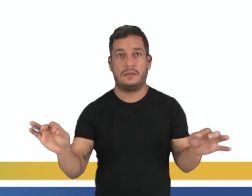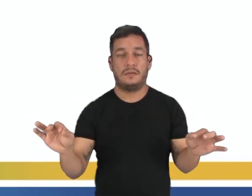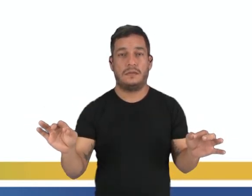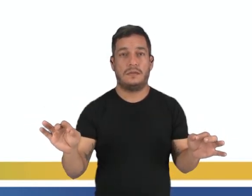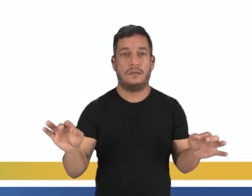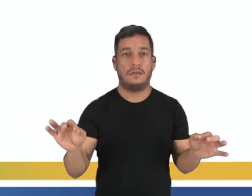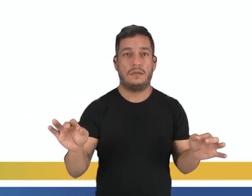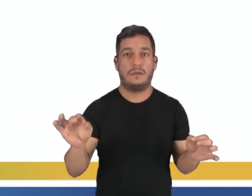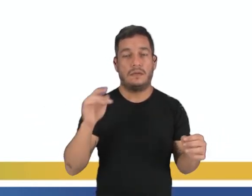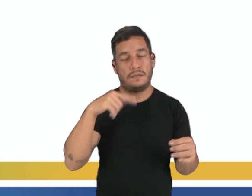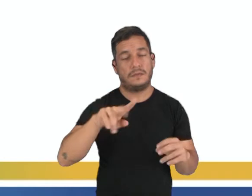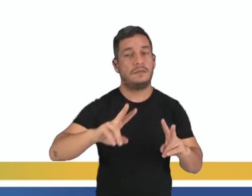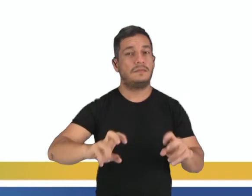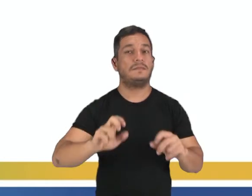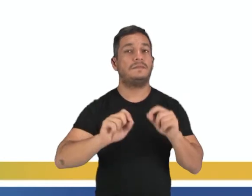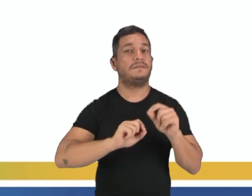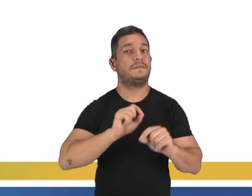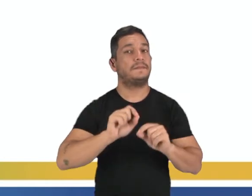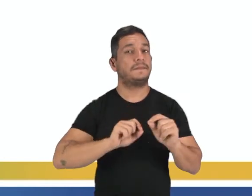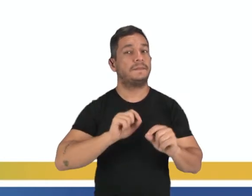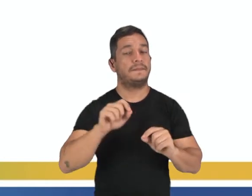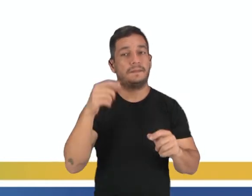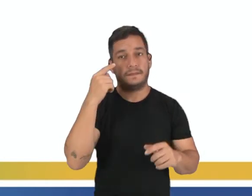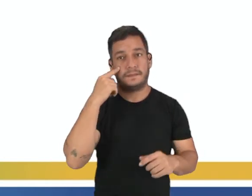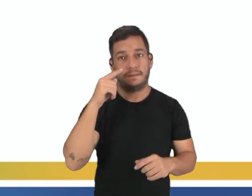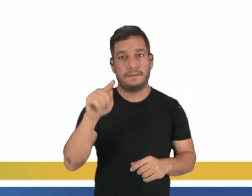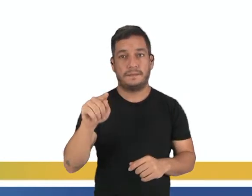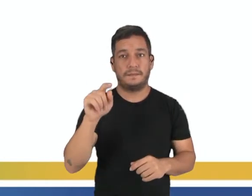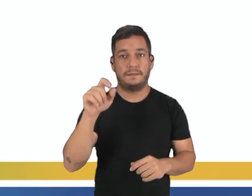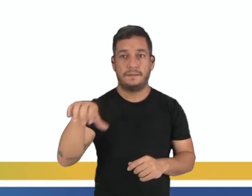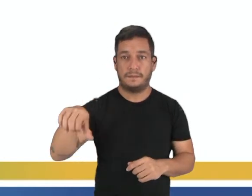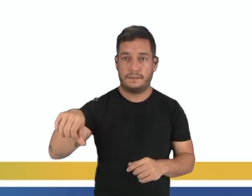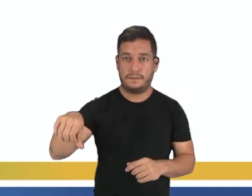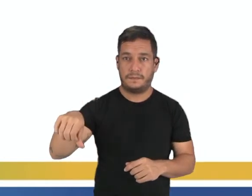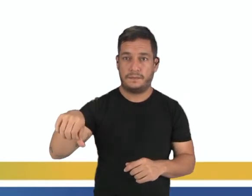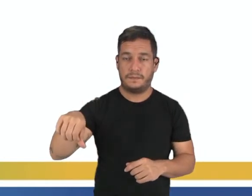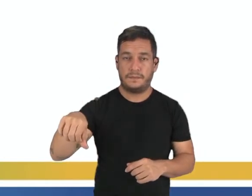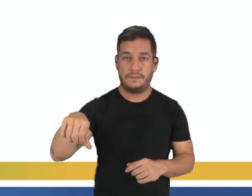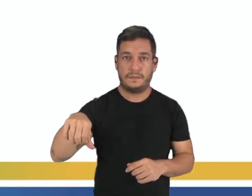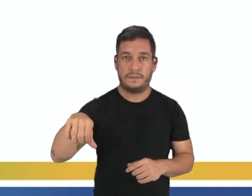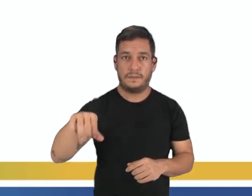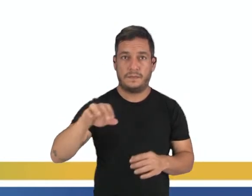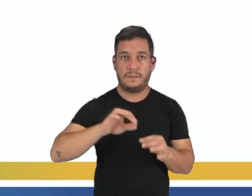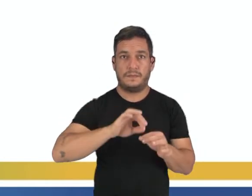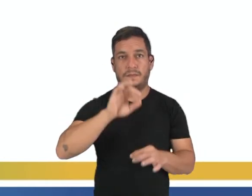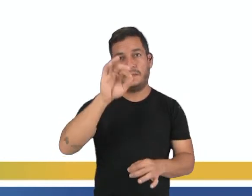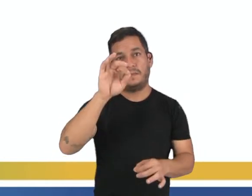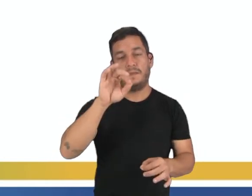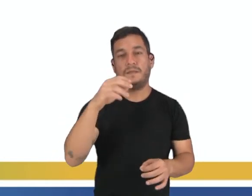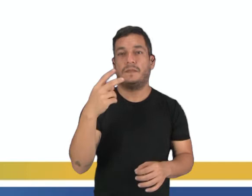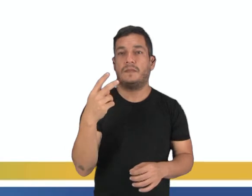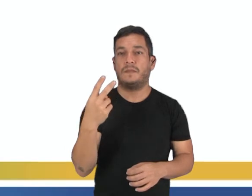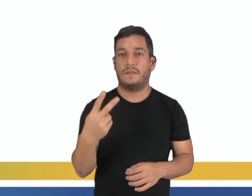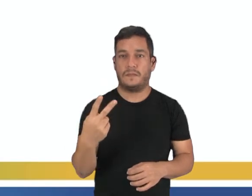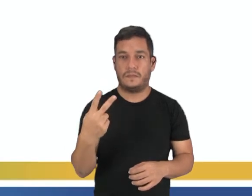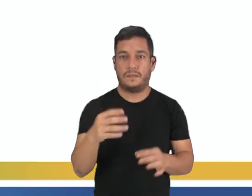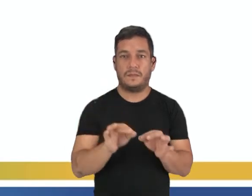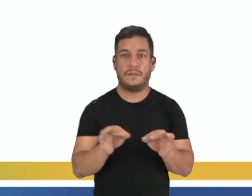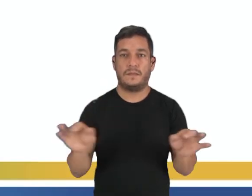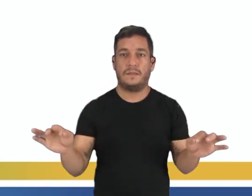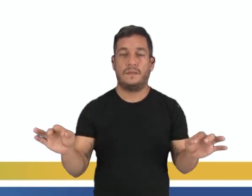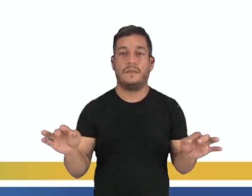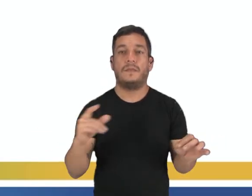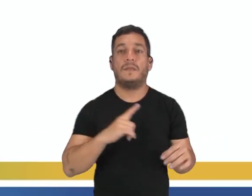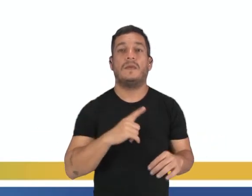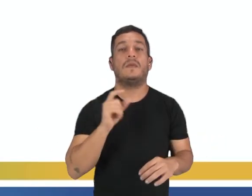Então, observando aí, pessoal, olhando aí 9 no eixo horizontal e 2 no eixo vertical,